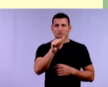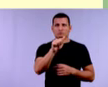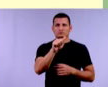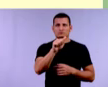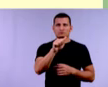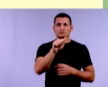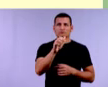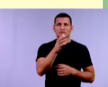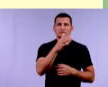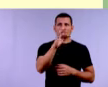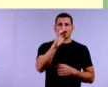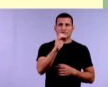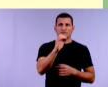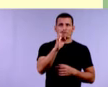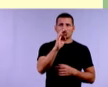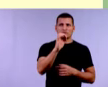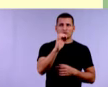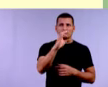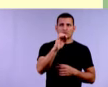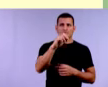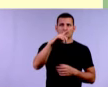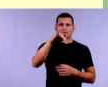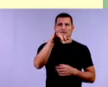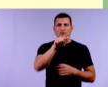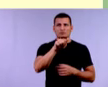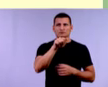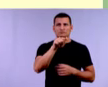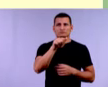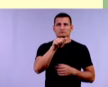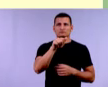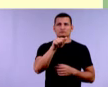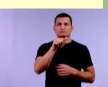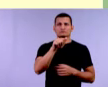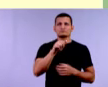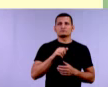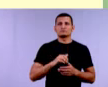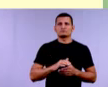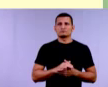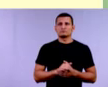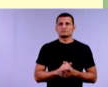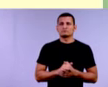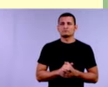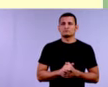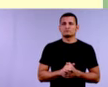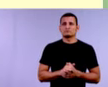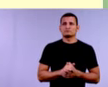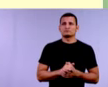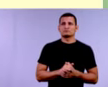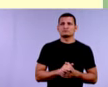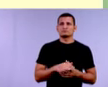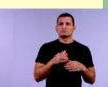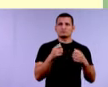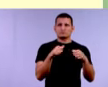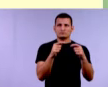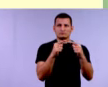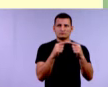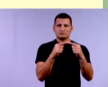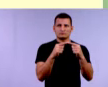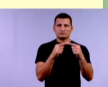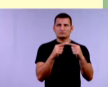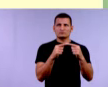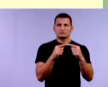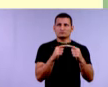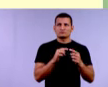circunstância seria crime de lesa pátria, ok? Ou de leso patriotismo, também tem que combinar. A